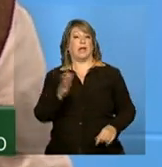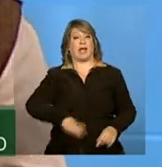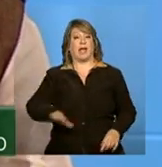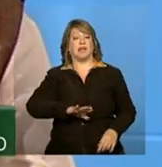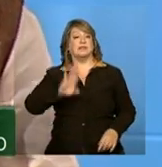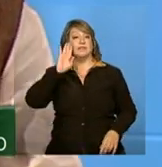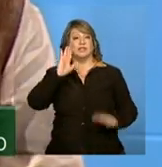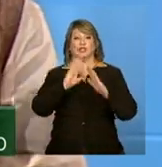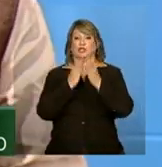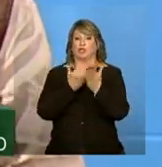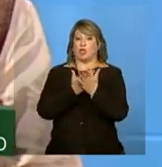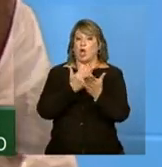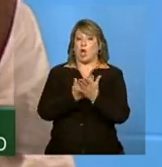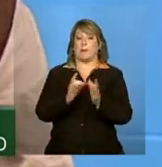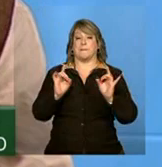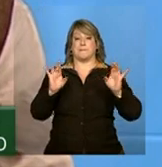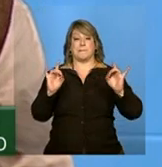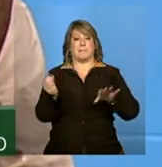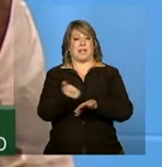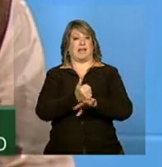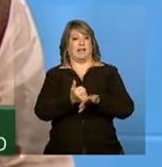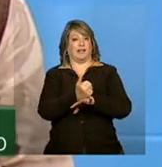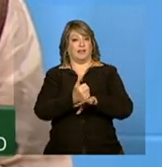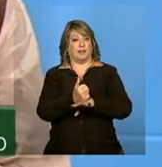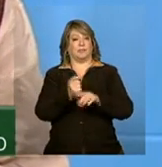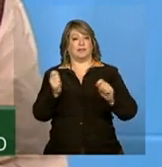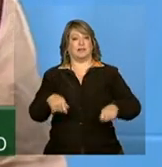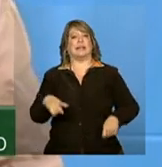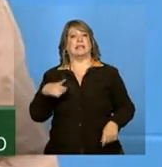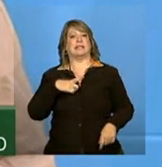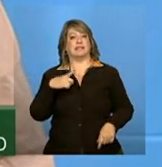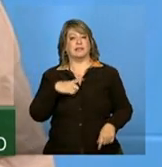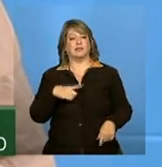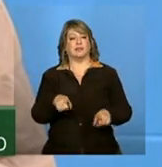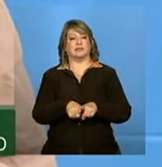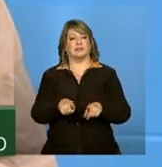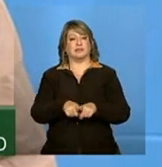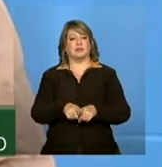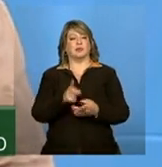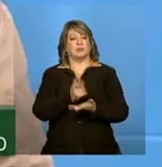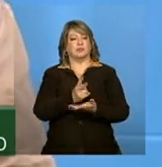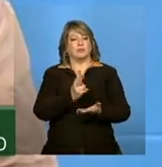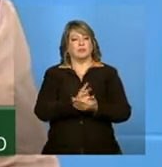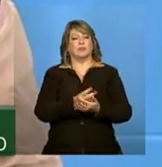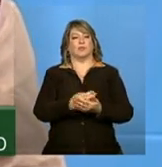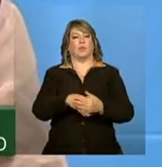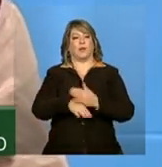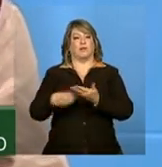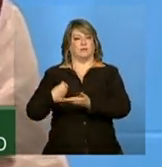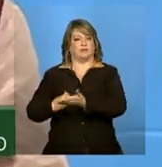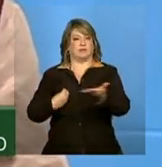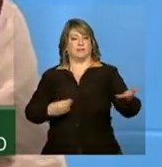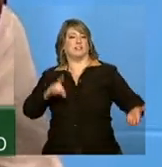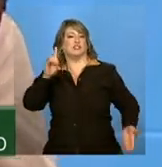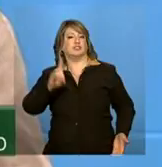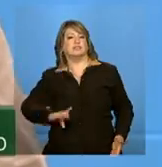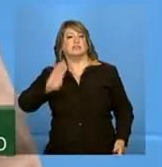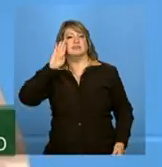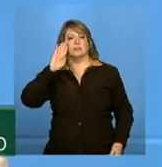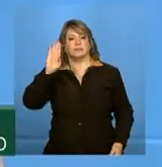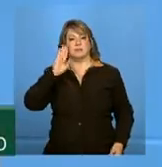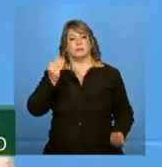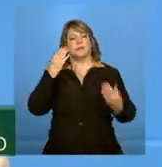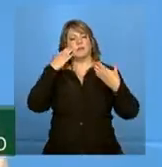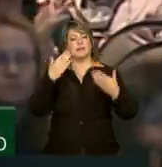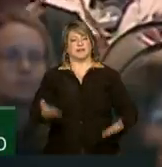receber a educação de melhor qualidade possível e tenham mantidas e resguardadas seus direitos fundamentais.